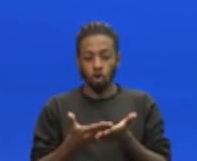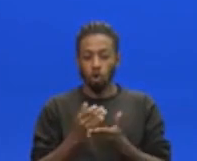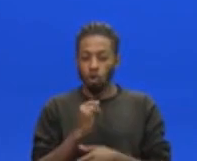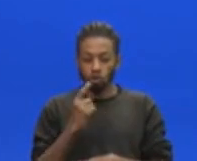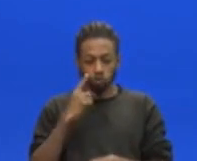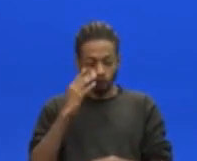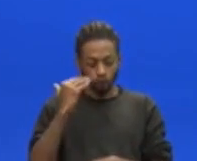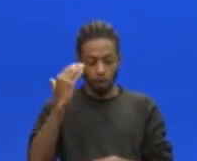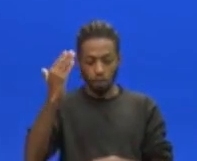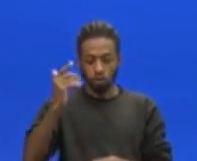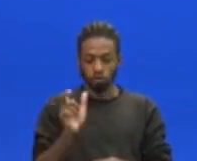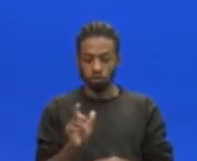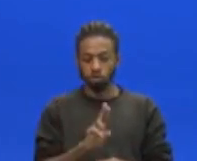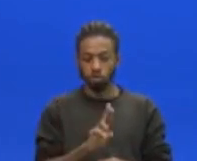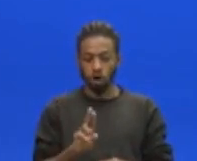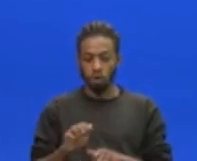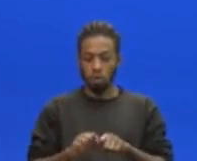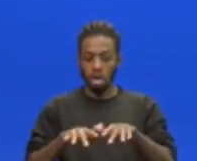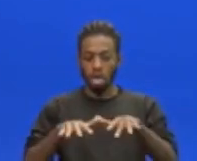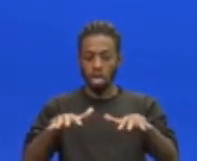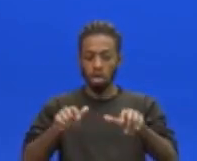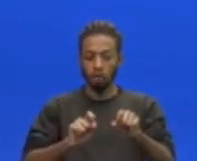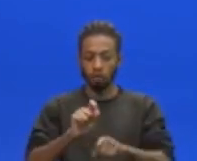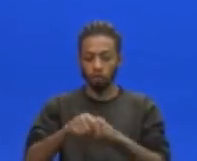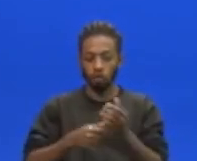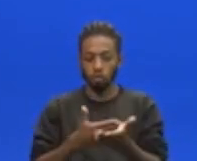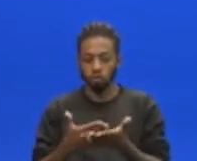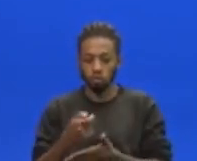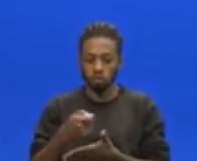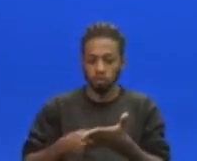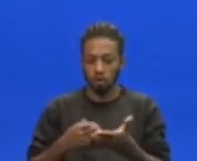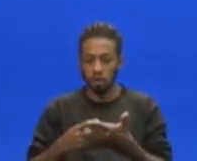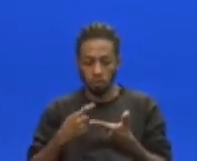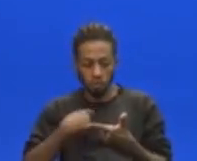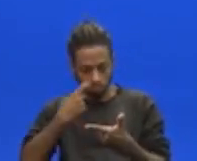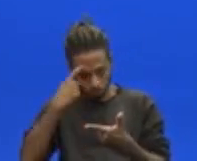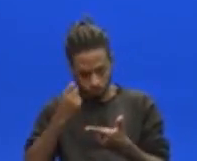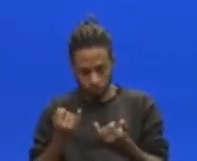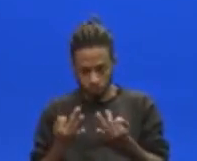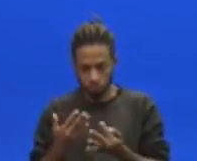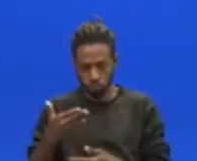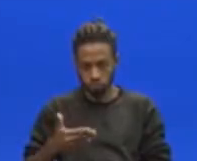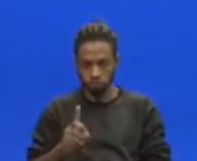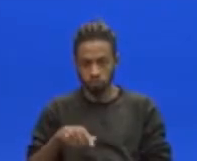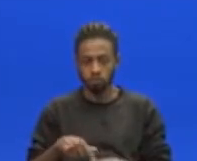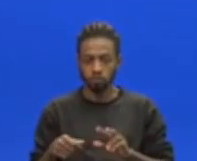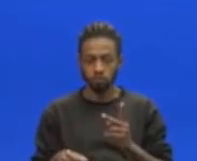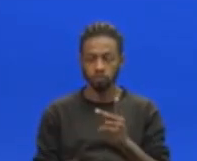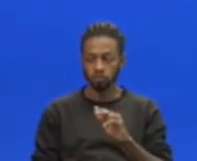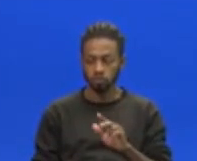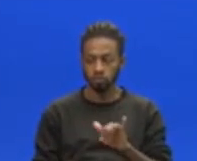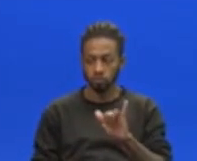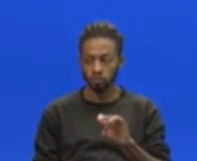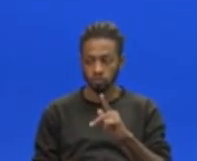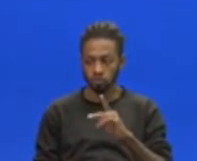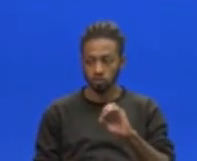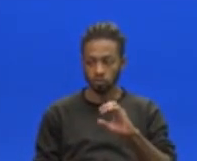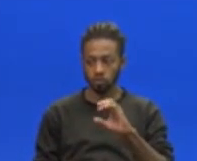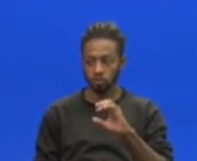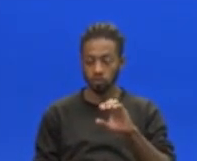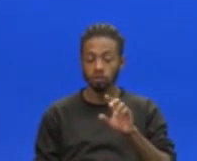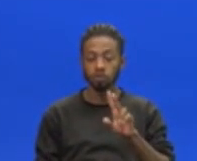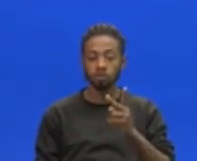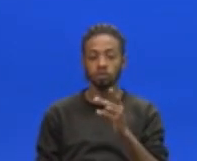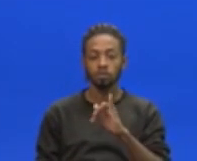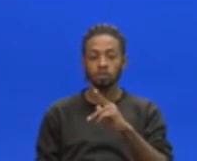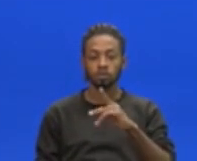maiores autores e escritores e pensadores a esse respeito, foi Hipócrates, né? Então, Hipócrates, que